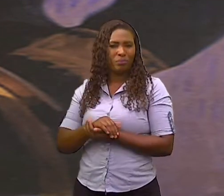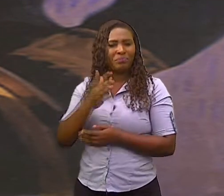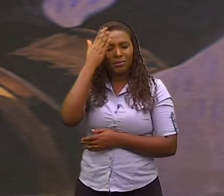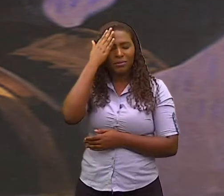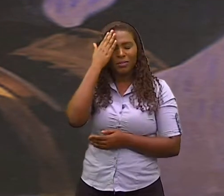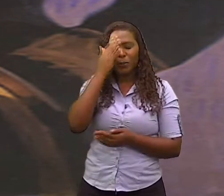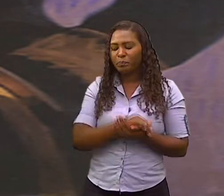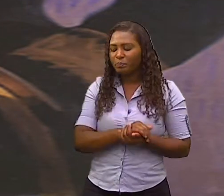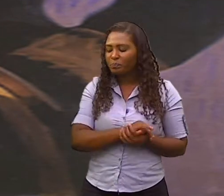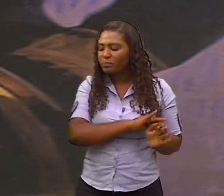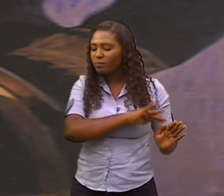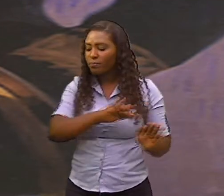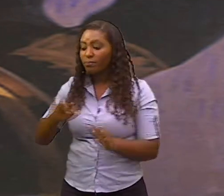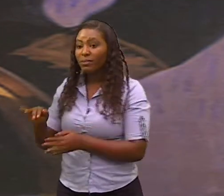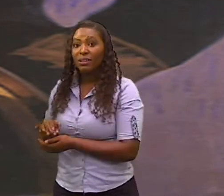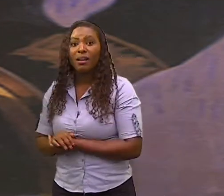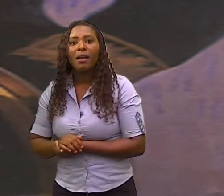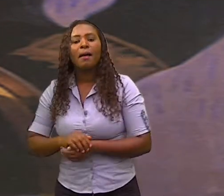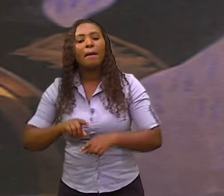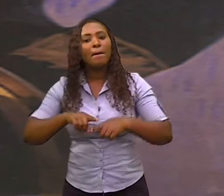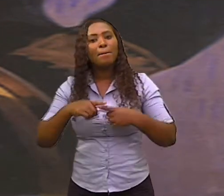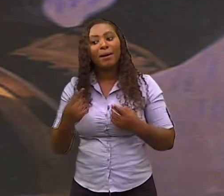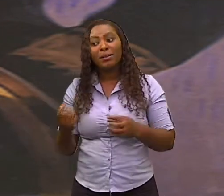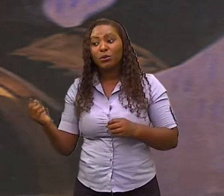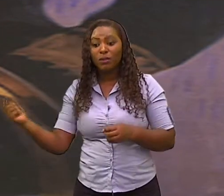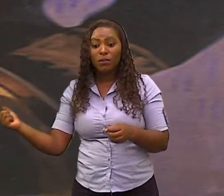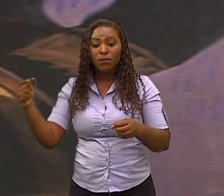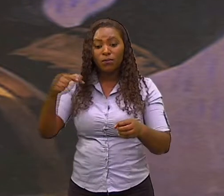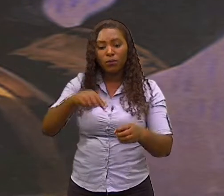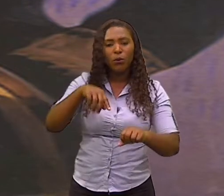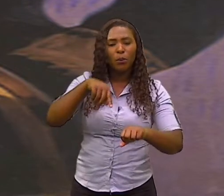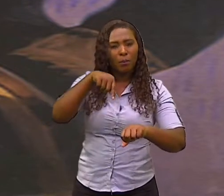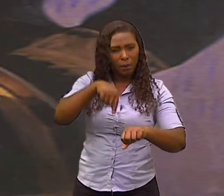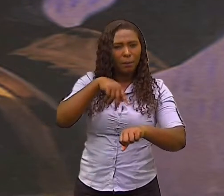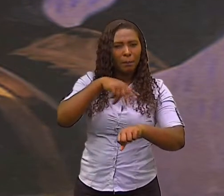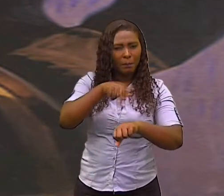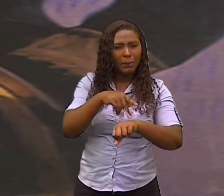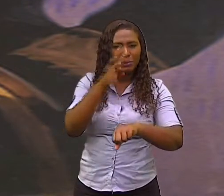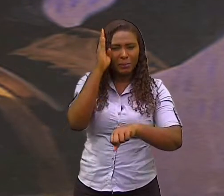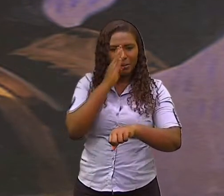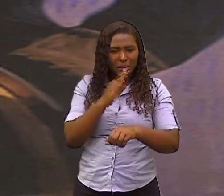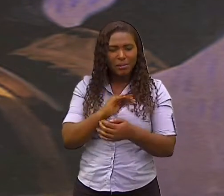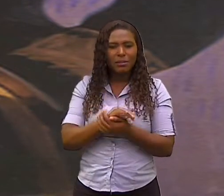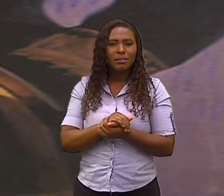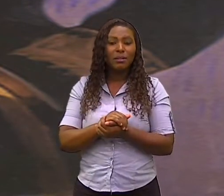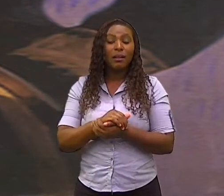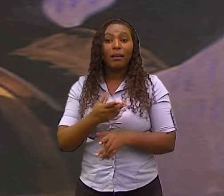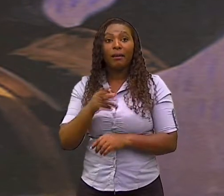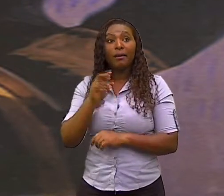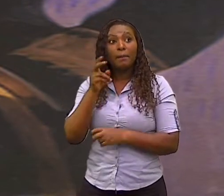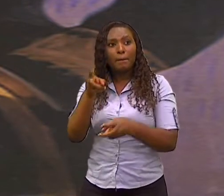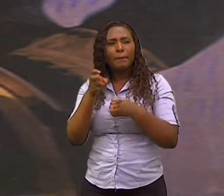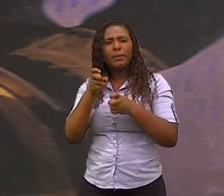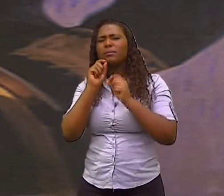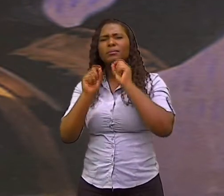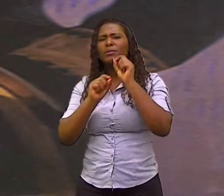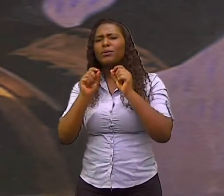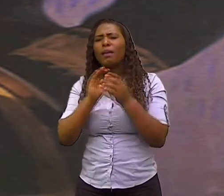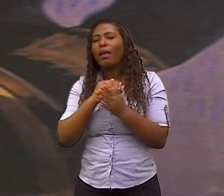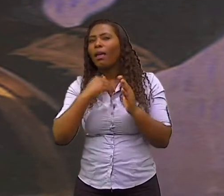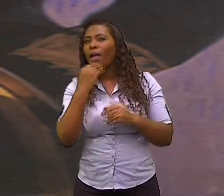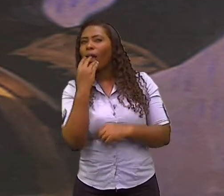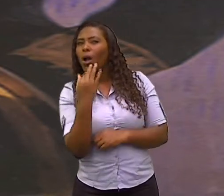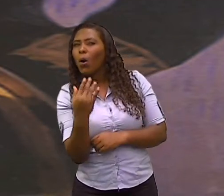quadros dele, também as cores são importantes. Em 1935, Cândido Portinari recebeu uma